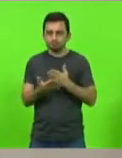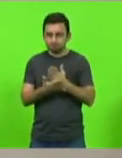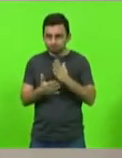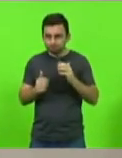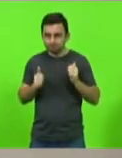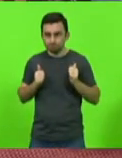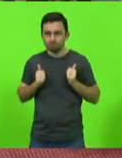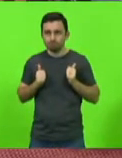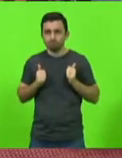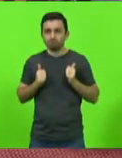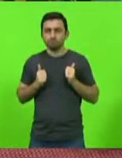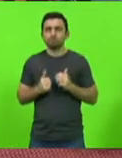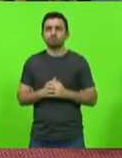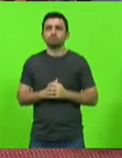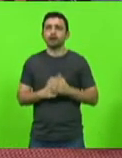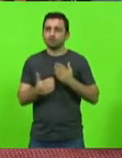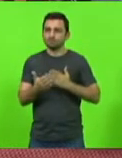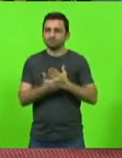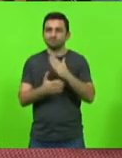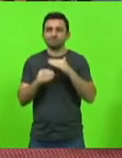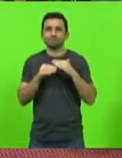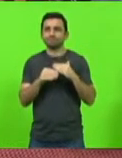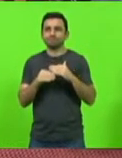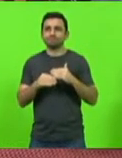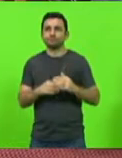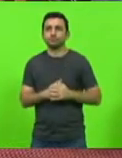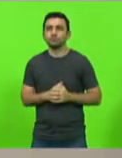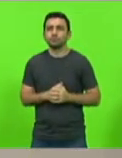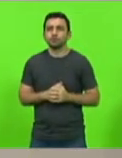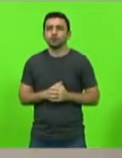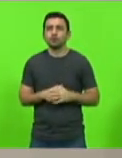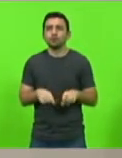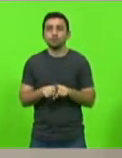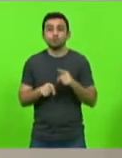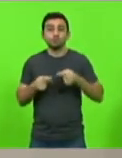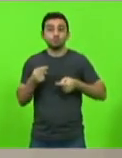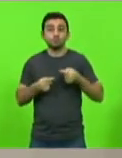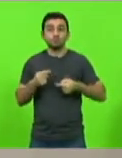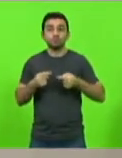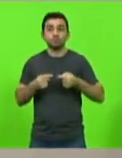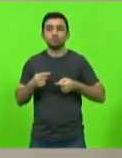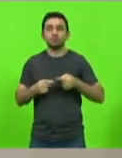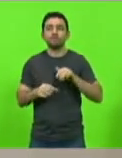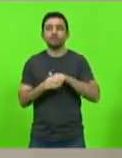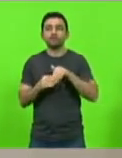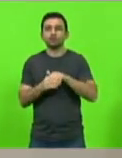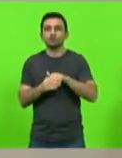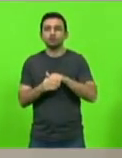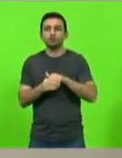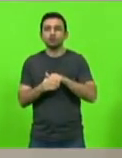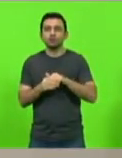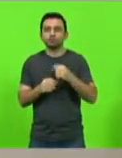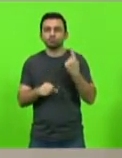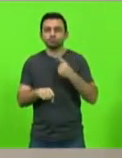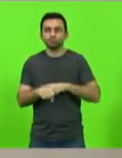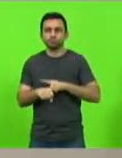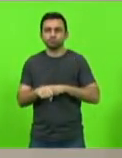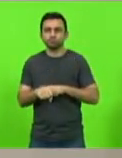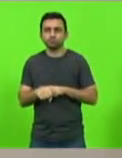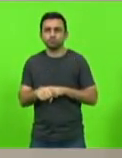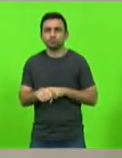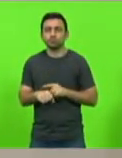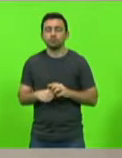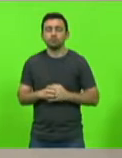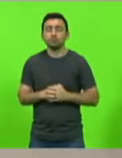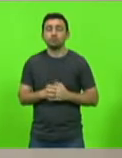se encontram. aprovado por unanimidade. Discussão e votação em turno único. Eu vou